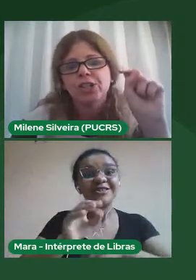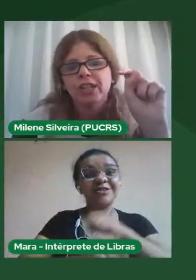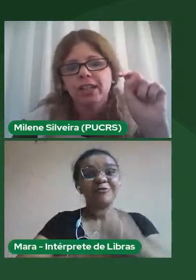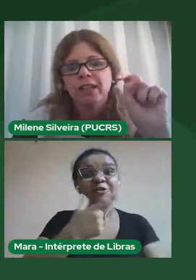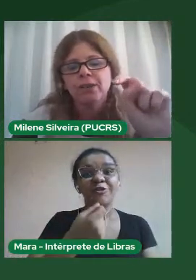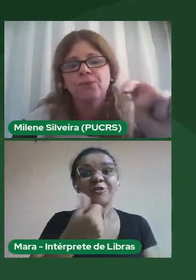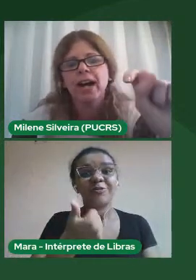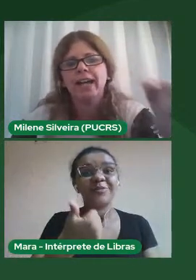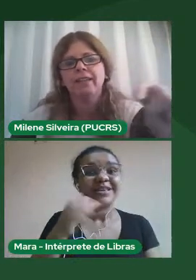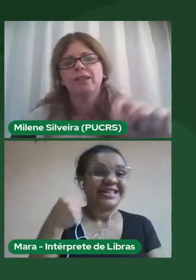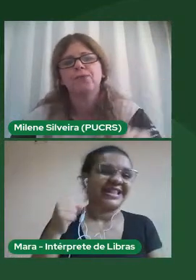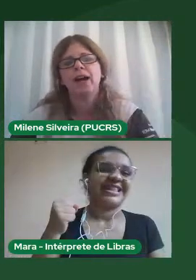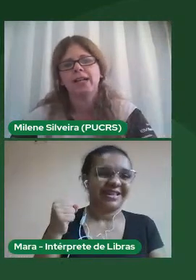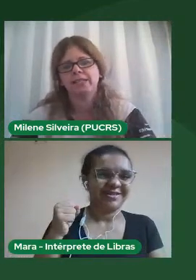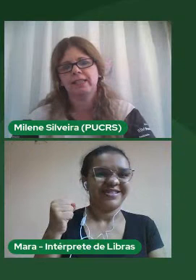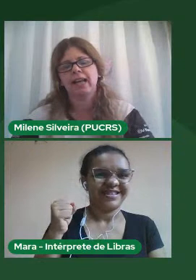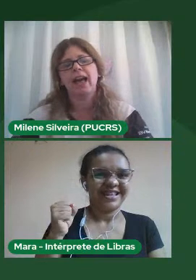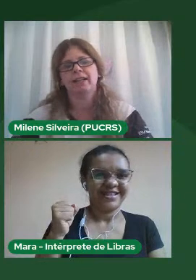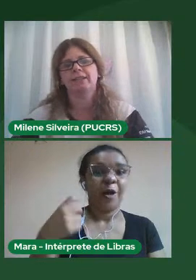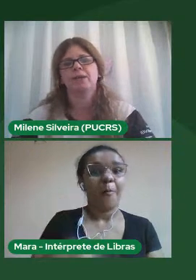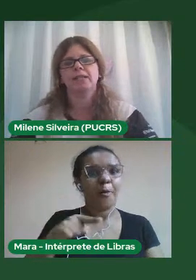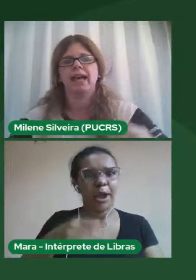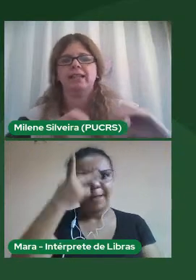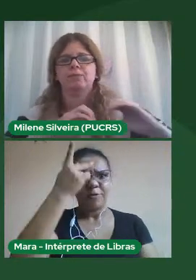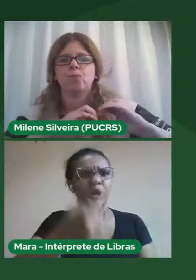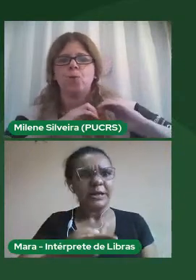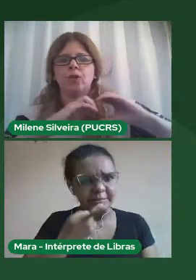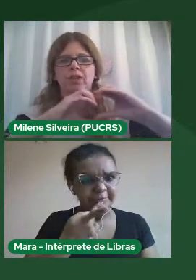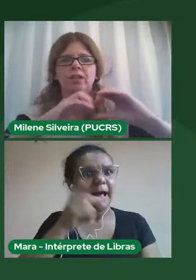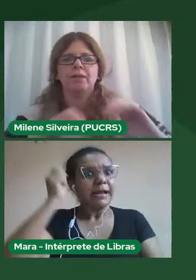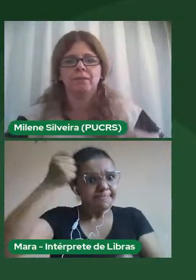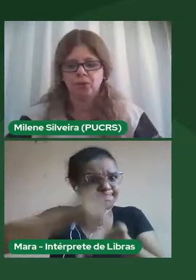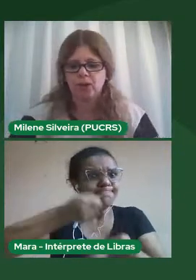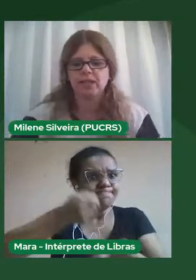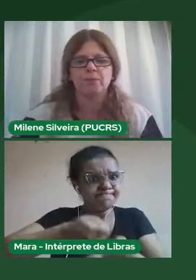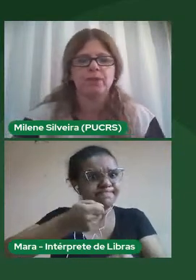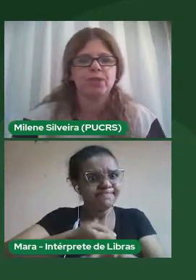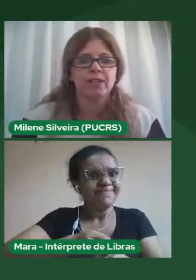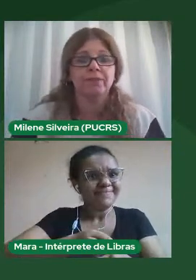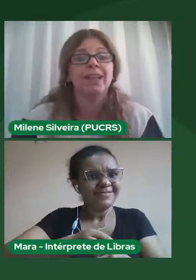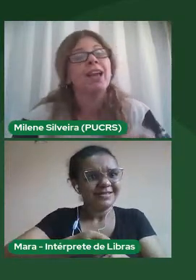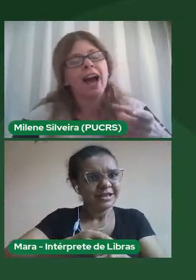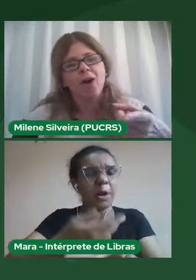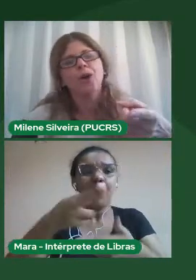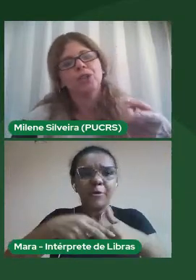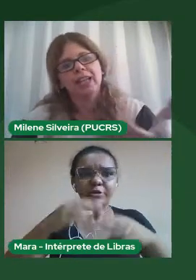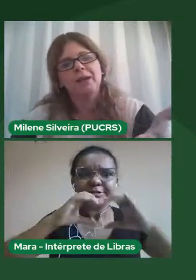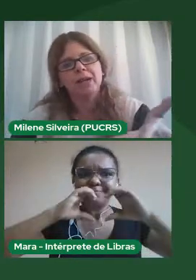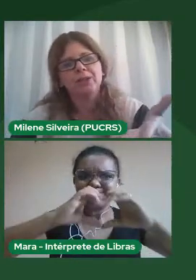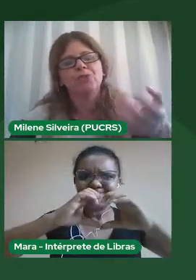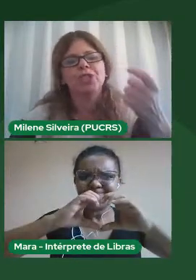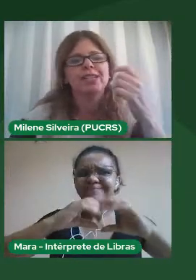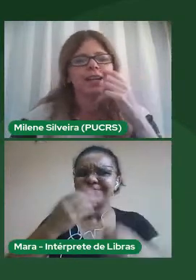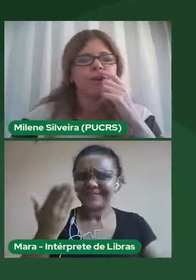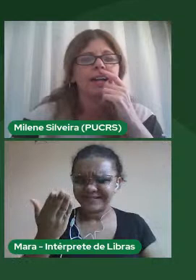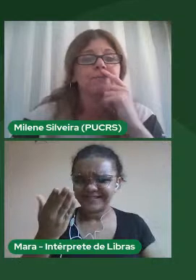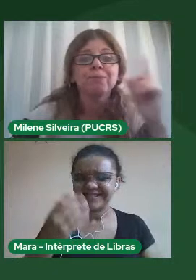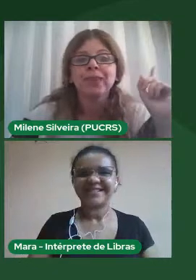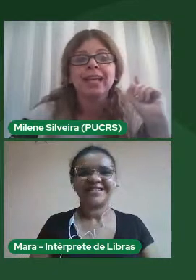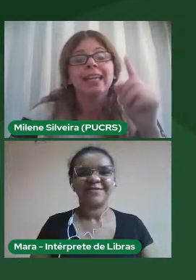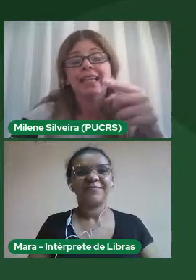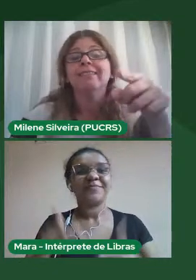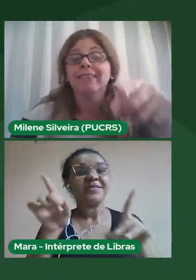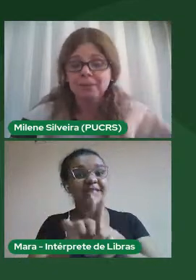Marcele é a gente que vai e faz e tá lá. Então, Marcele, coração para você. A outra aqui, lembrando, Tontice